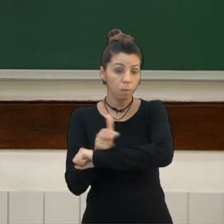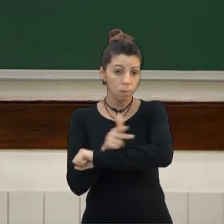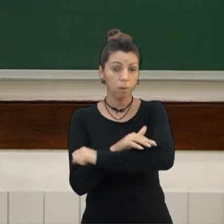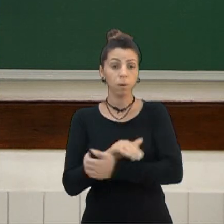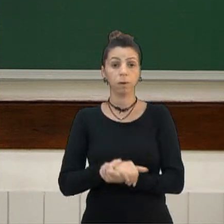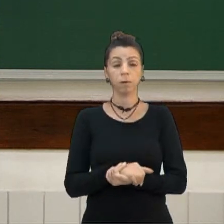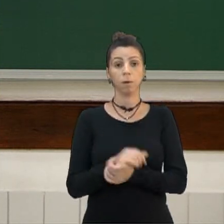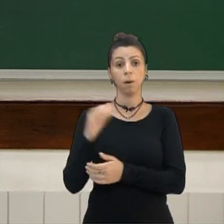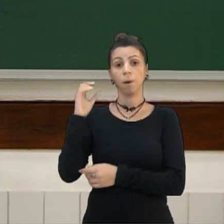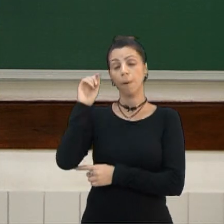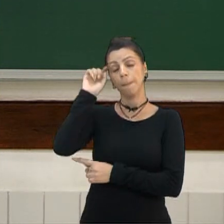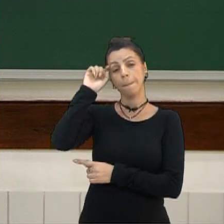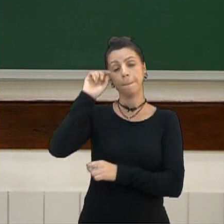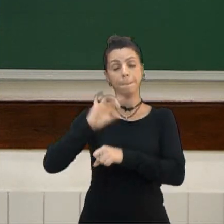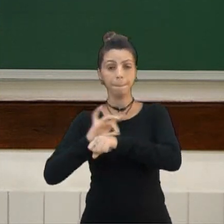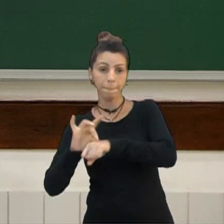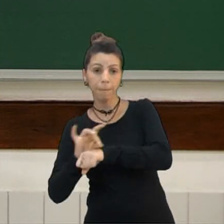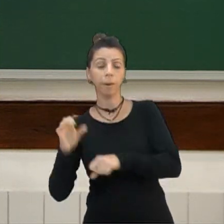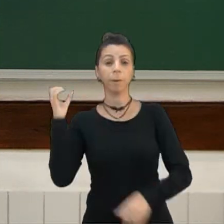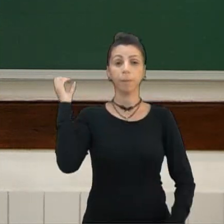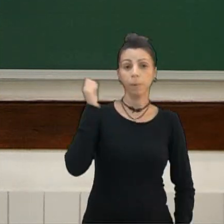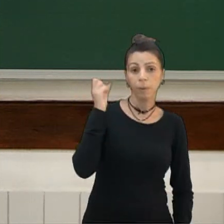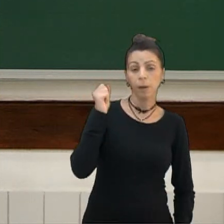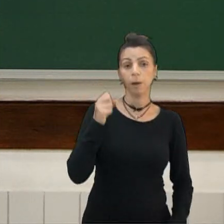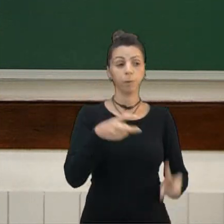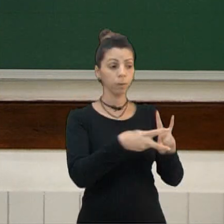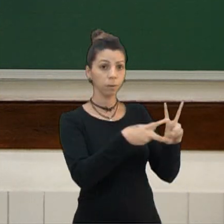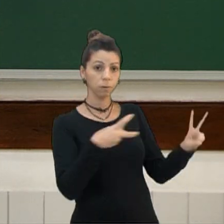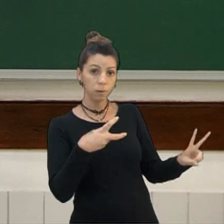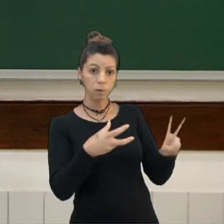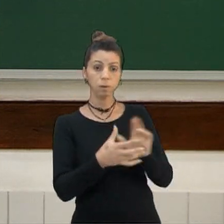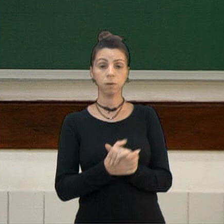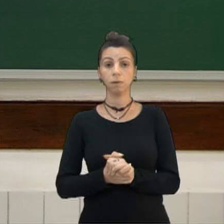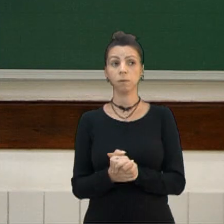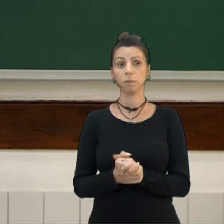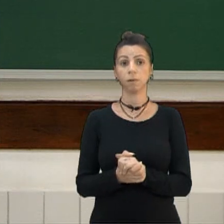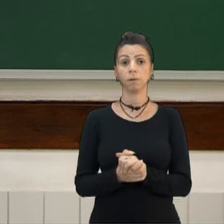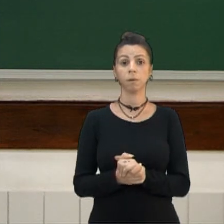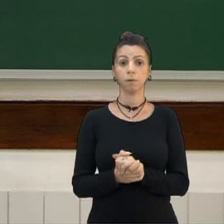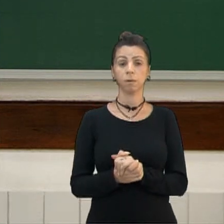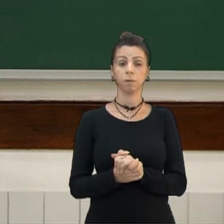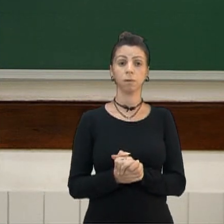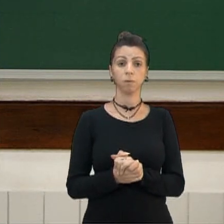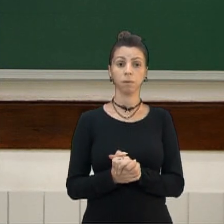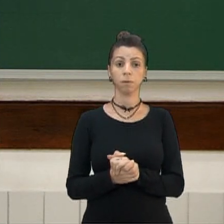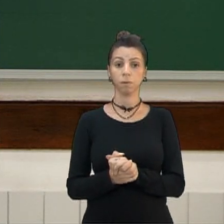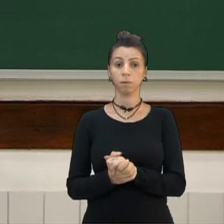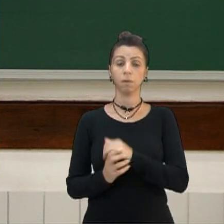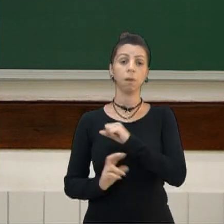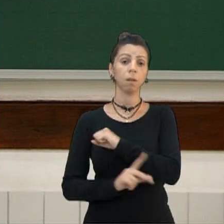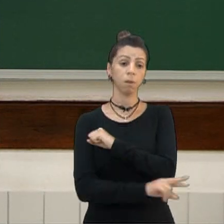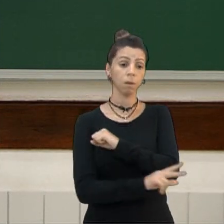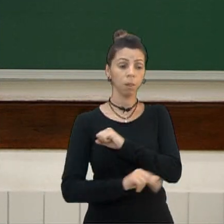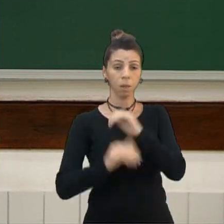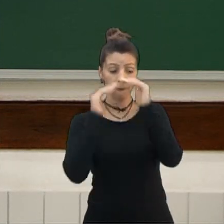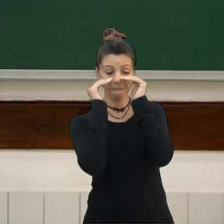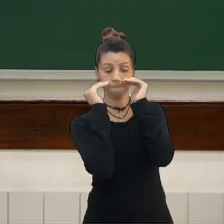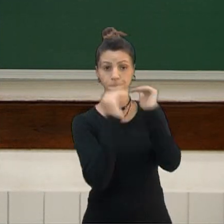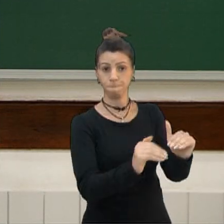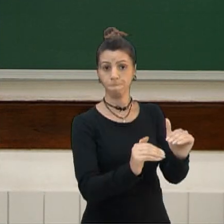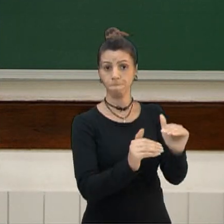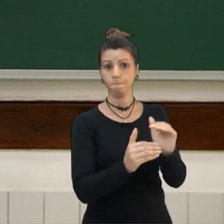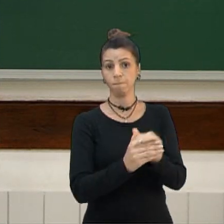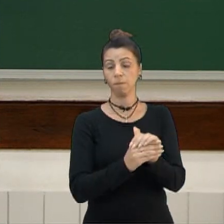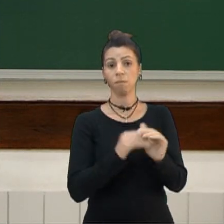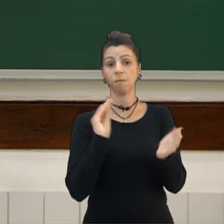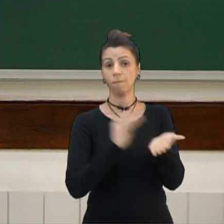indígena, pardo. Ou seja, isso é o que nós vemos, né? É a intolerância, é o desrespeito, né? Não só